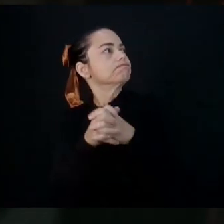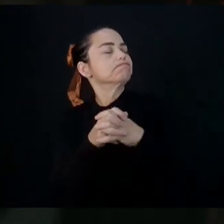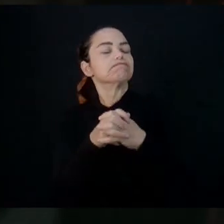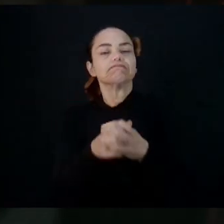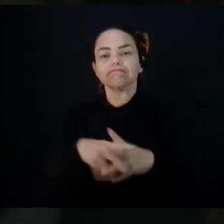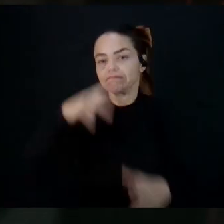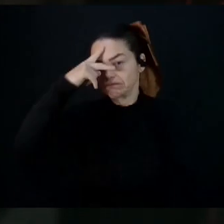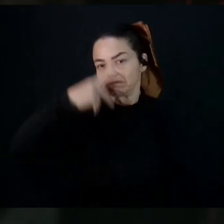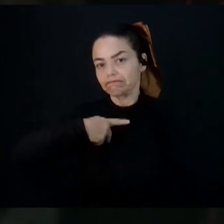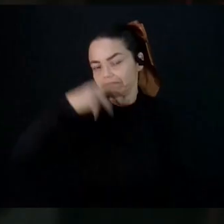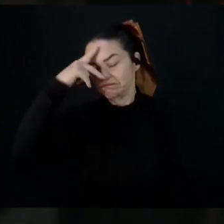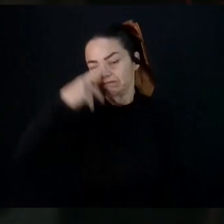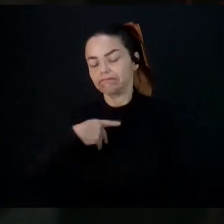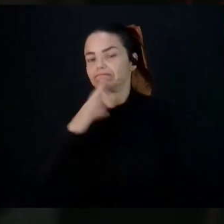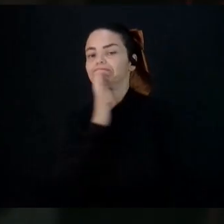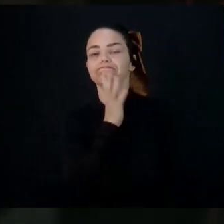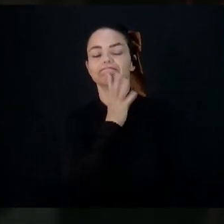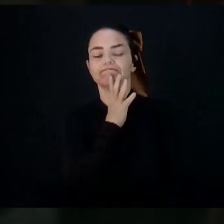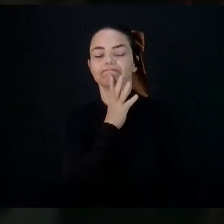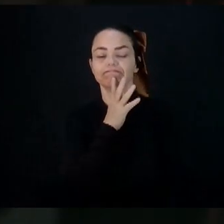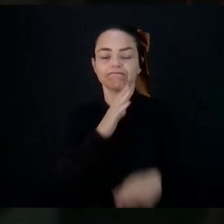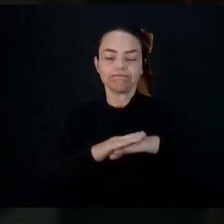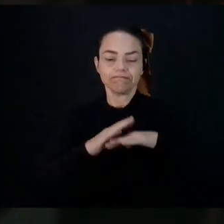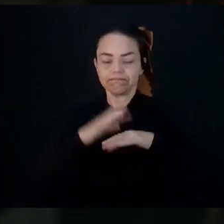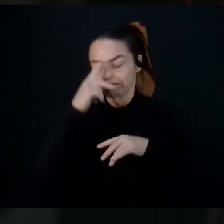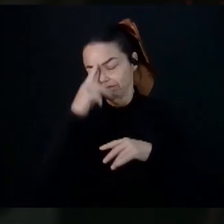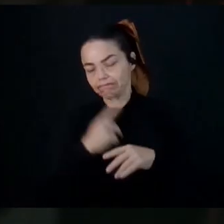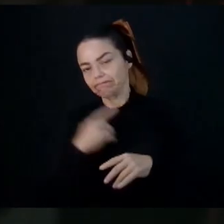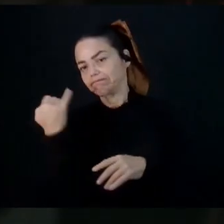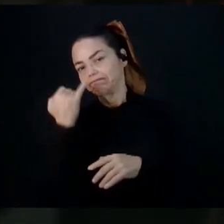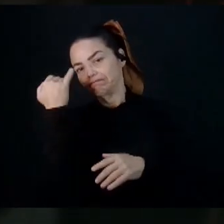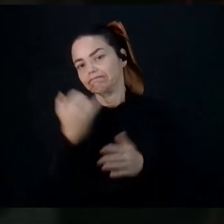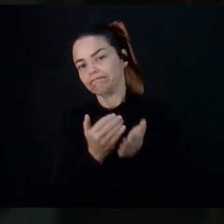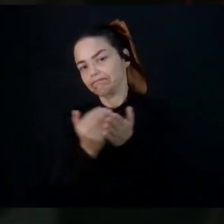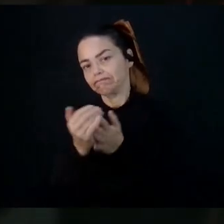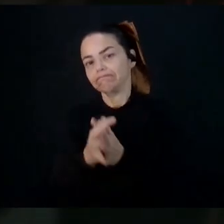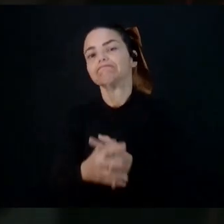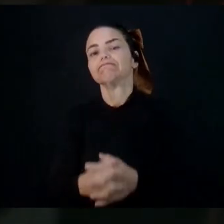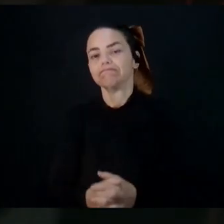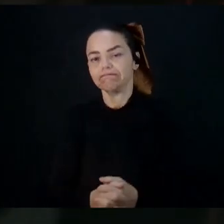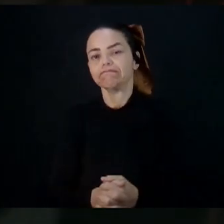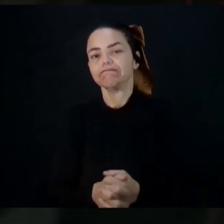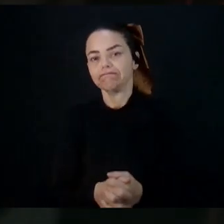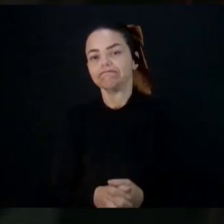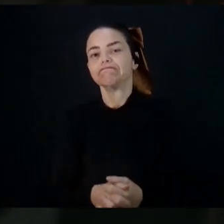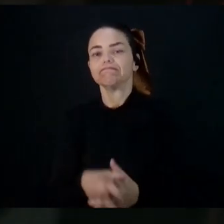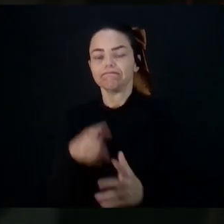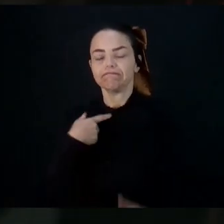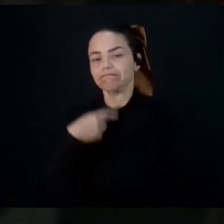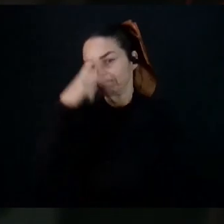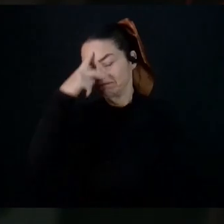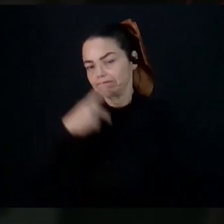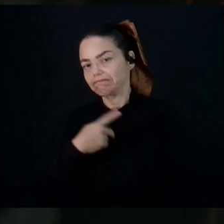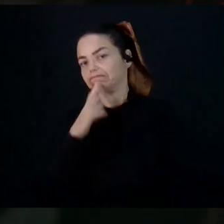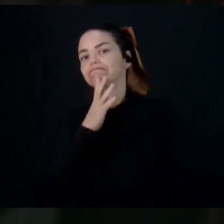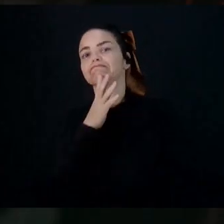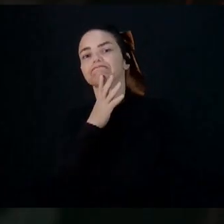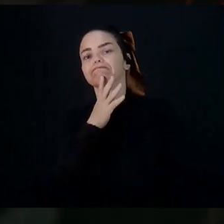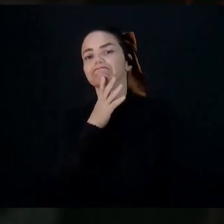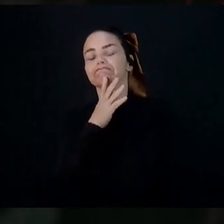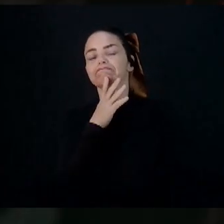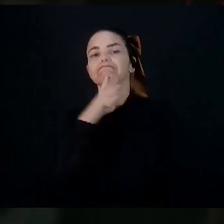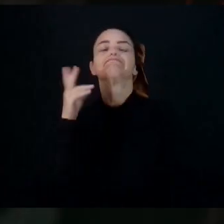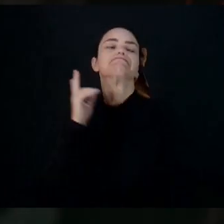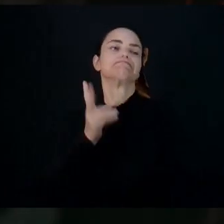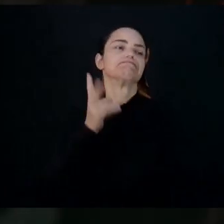autoconhecimento. E isso é muito importante. Tá? Quando você começa nessa pegada de autoconhecimento, você vai ver que isso não tem fim, nós estamos